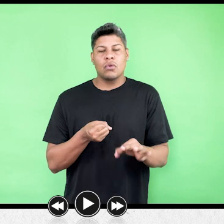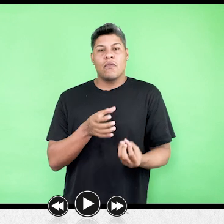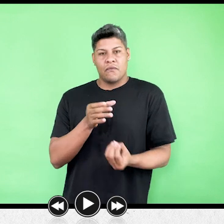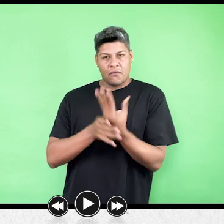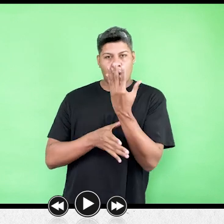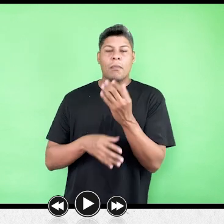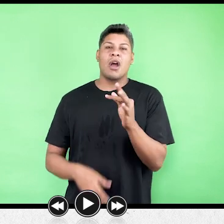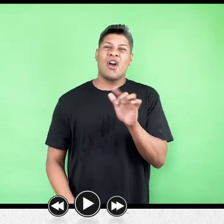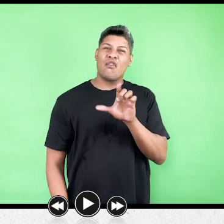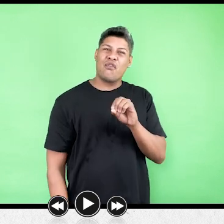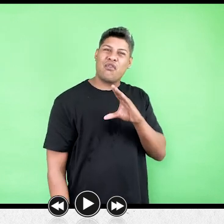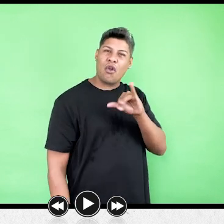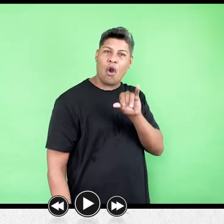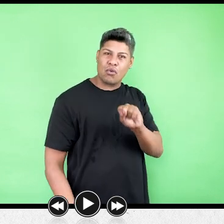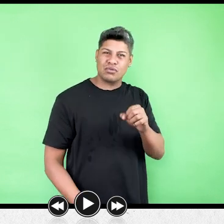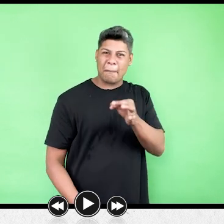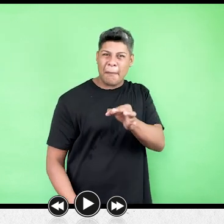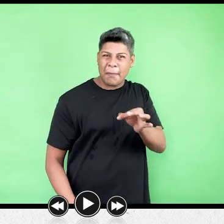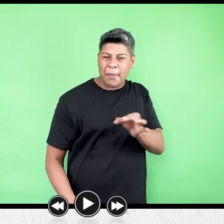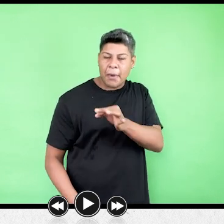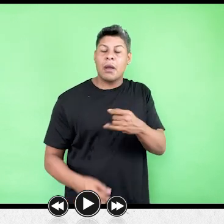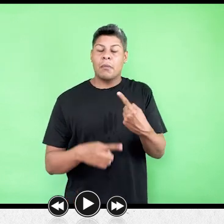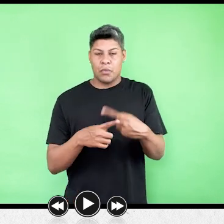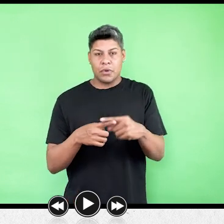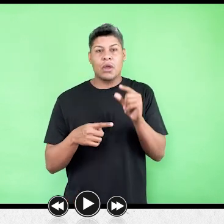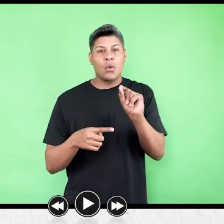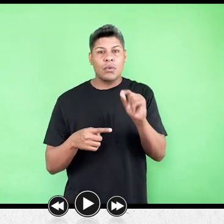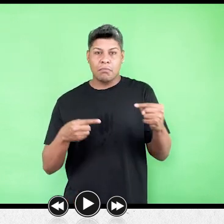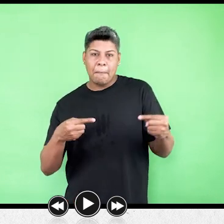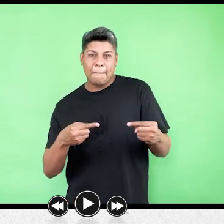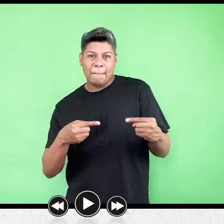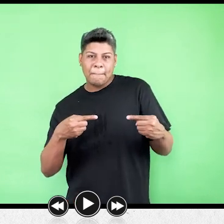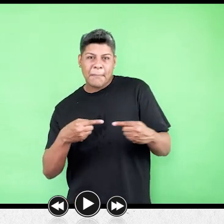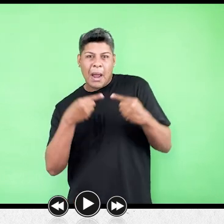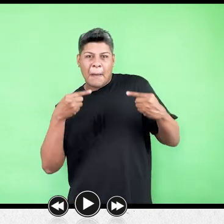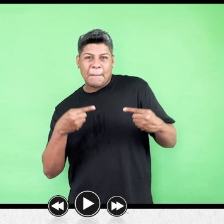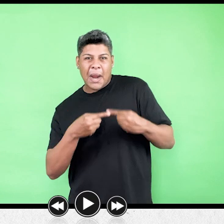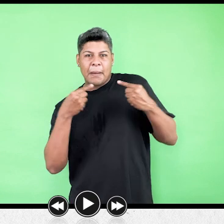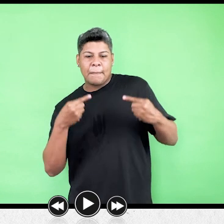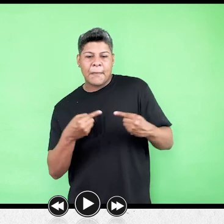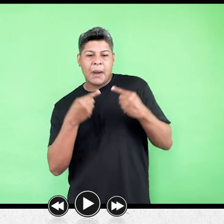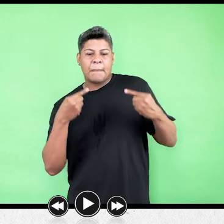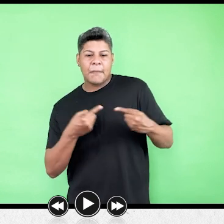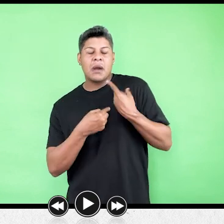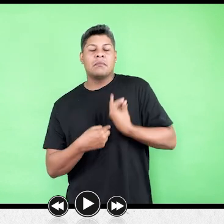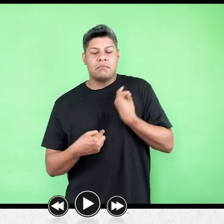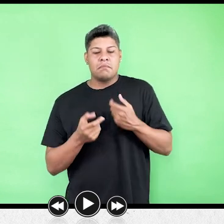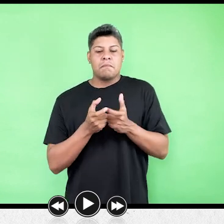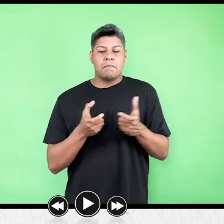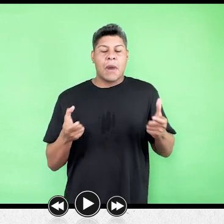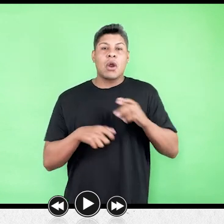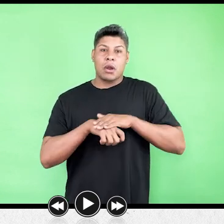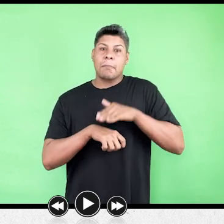os flocos, porque as partículas desestabilizadas elas vão se chocando umas nas outras, né, e vão formando esses flocos maiores e